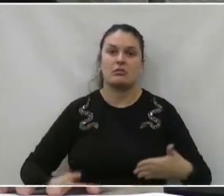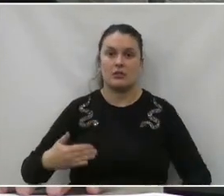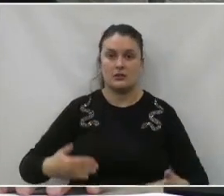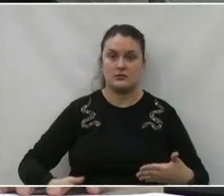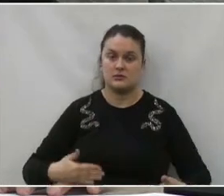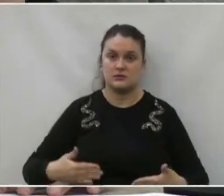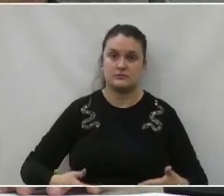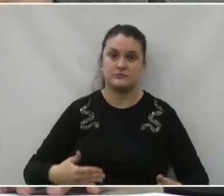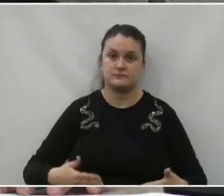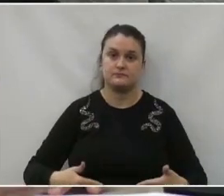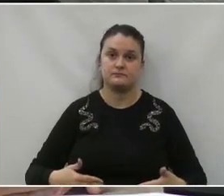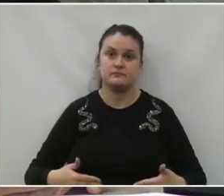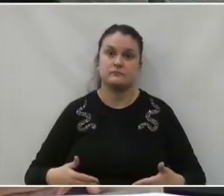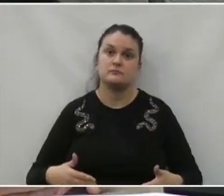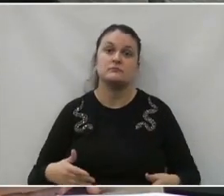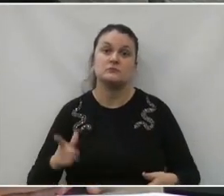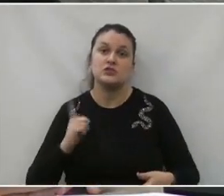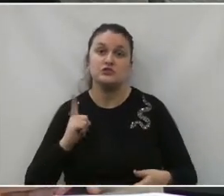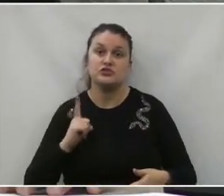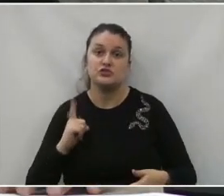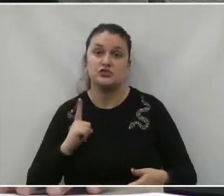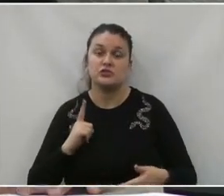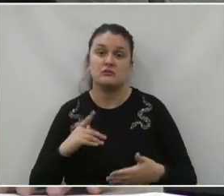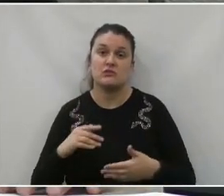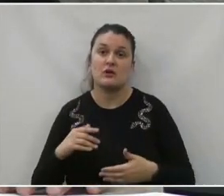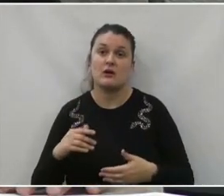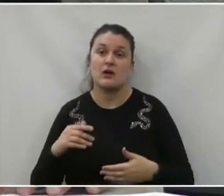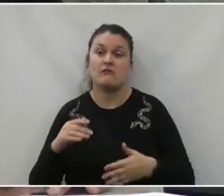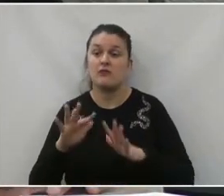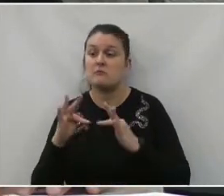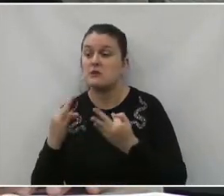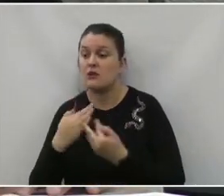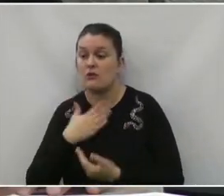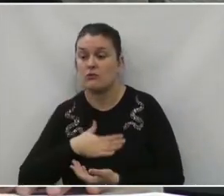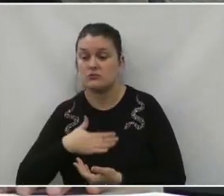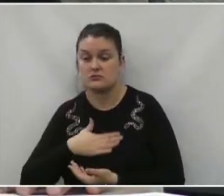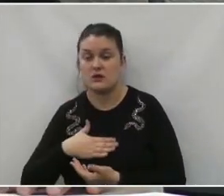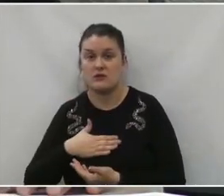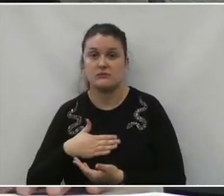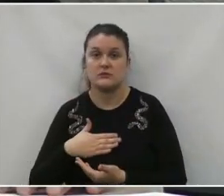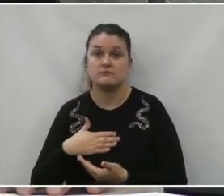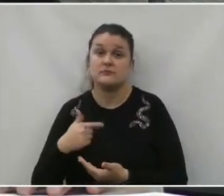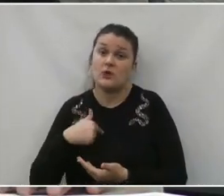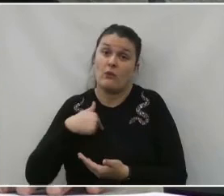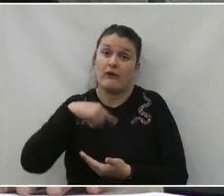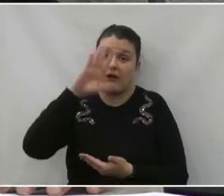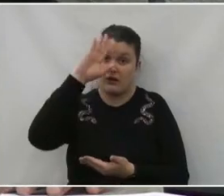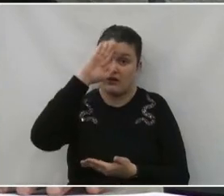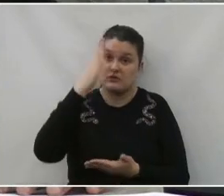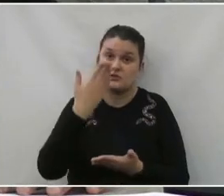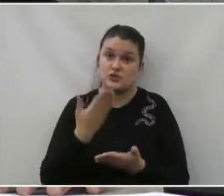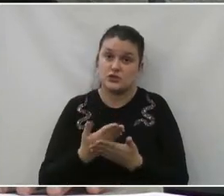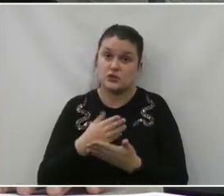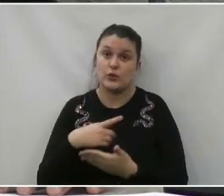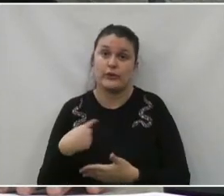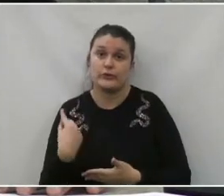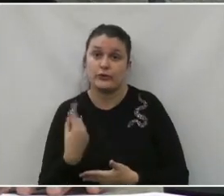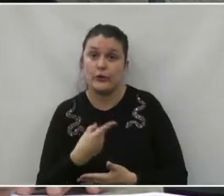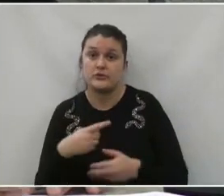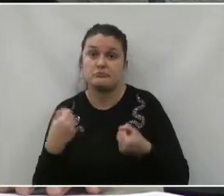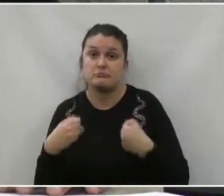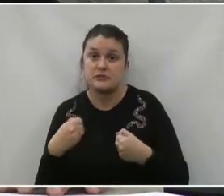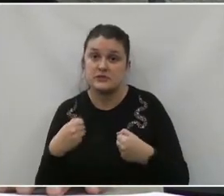né? E estavam ali. E os pais gostavam muito. Então, eu acredito, senhores vereadores, nós precisamos